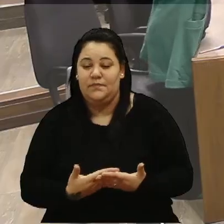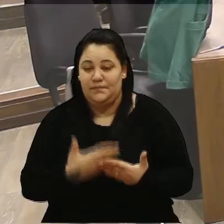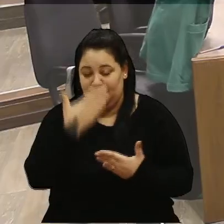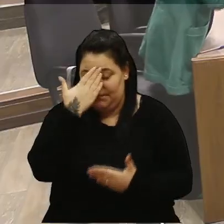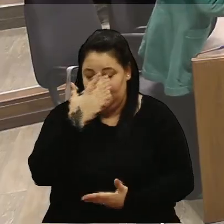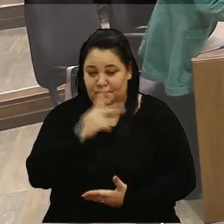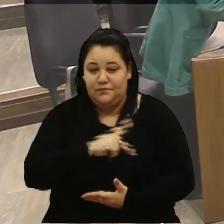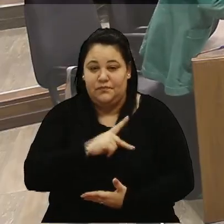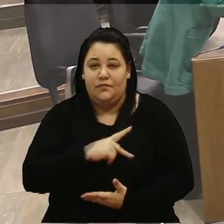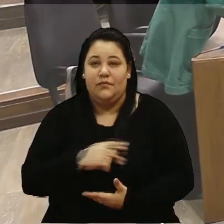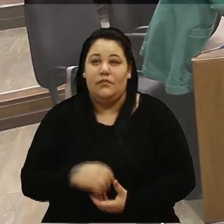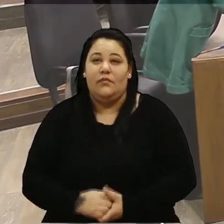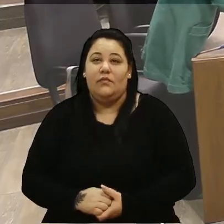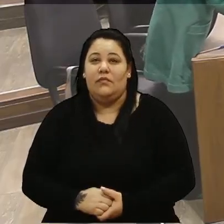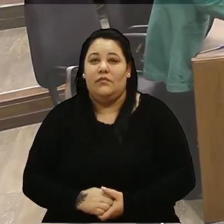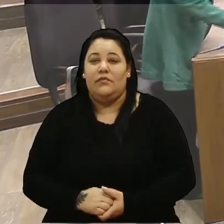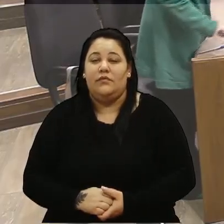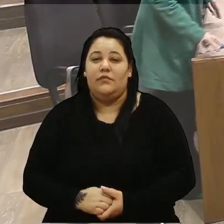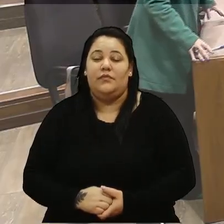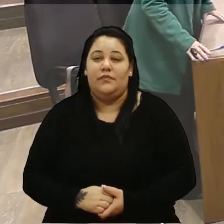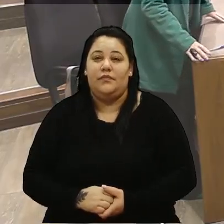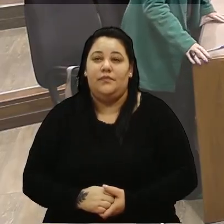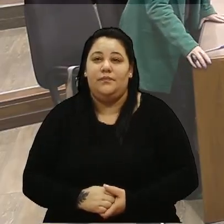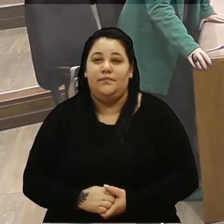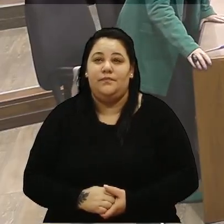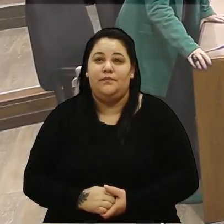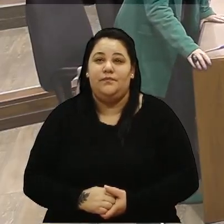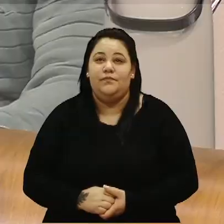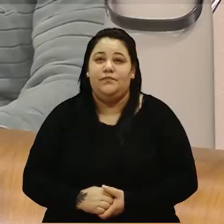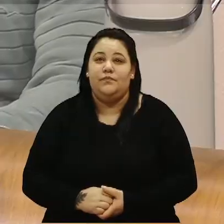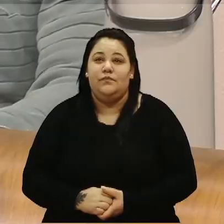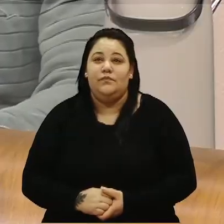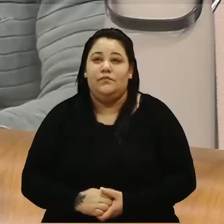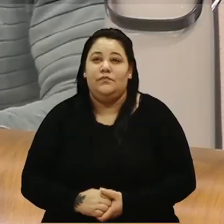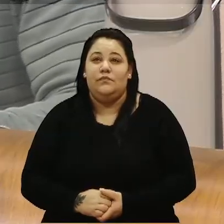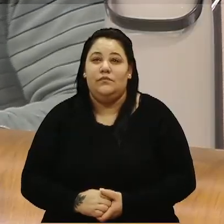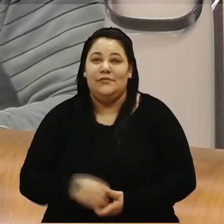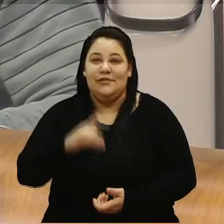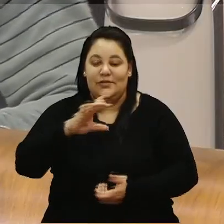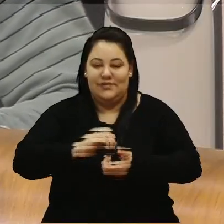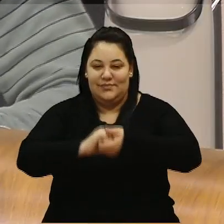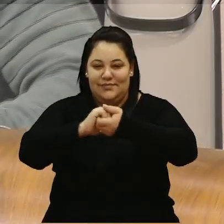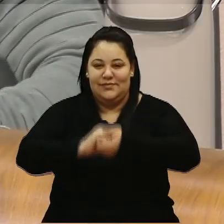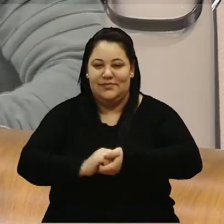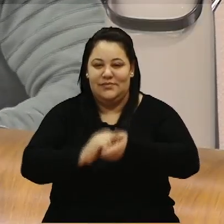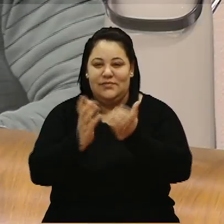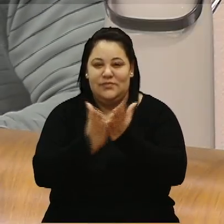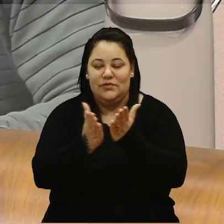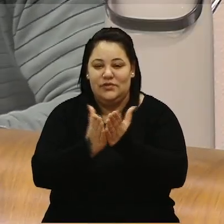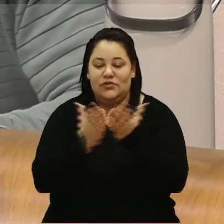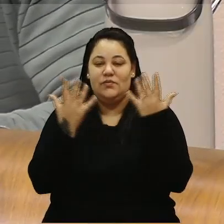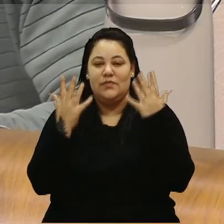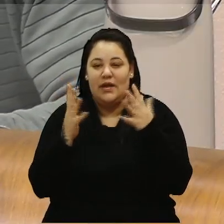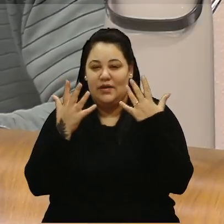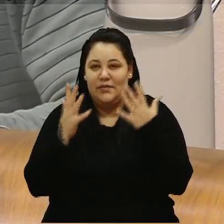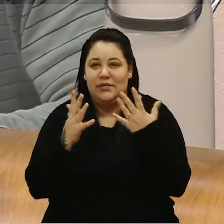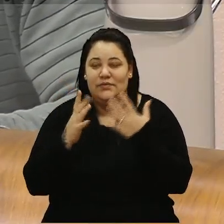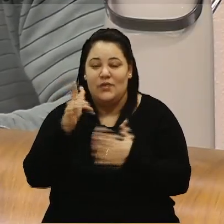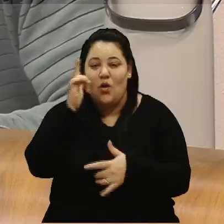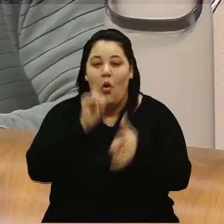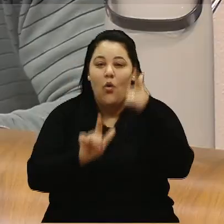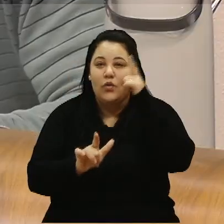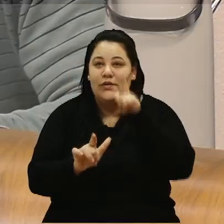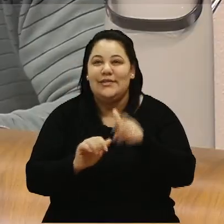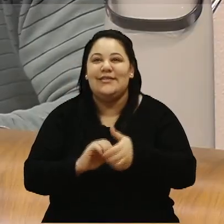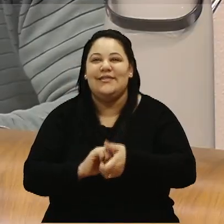Peço a palavra, presidente. Obrigado, vereadora Rose Frigerio. Só saudar aqui o estudante, o Davi, parabéns pela conquista. Várias